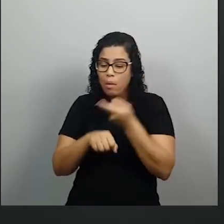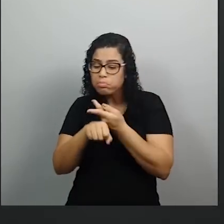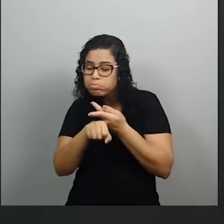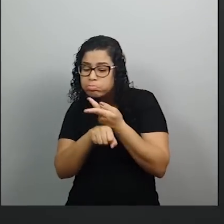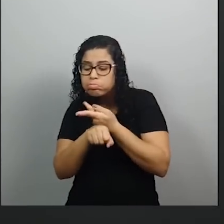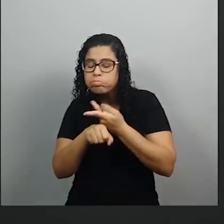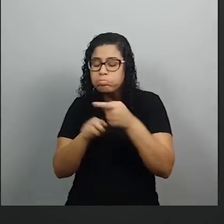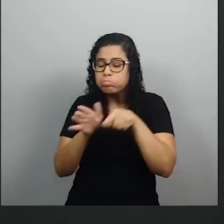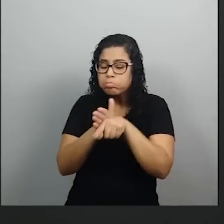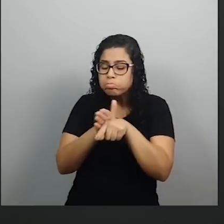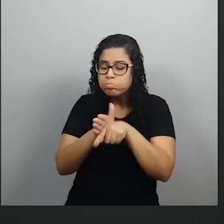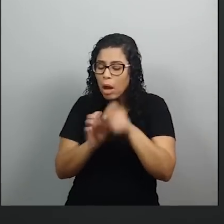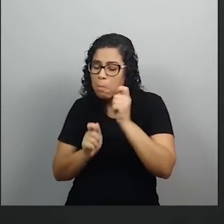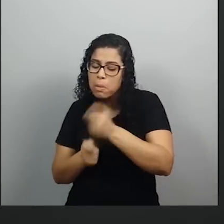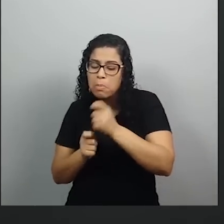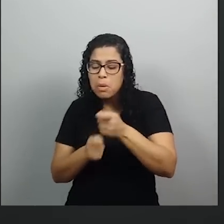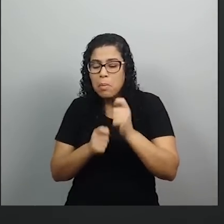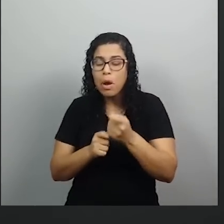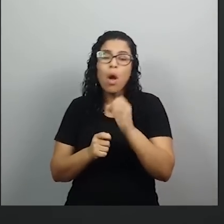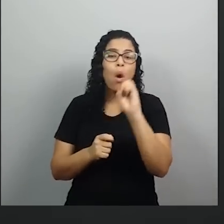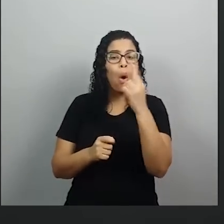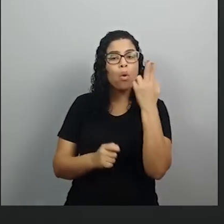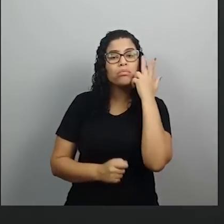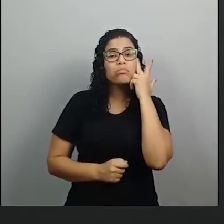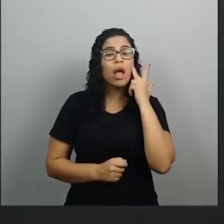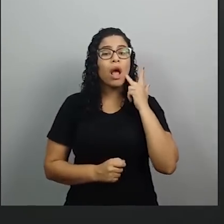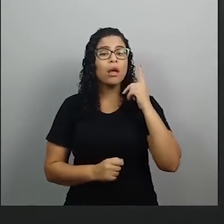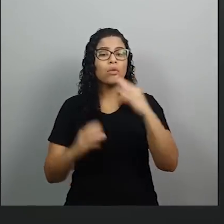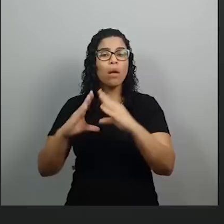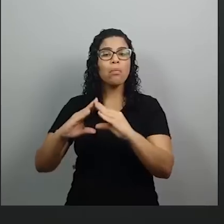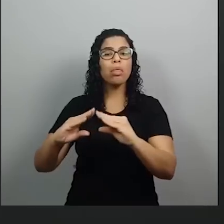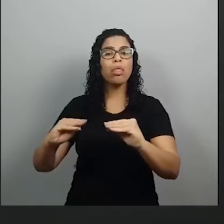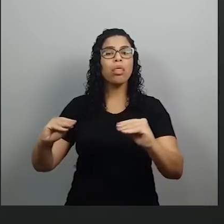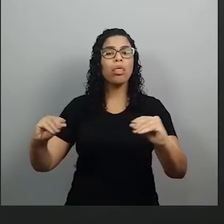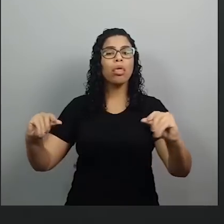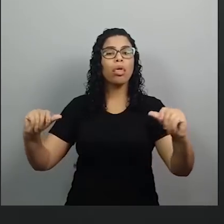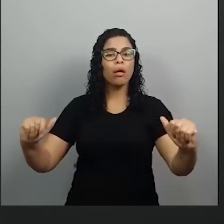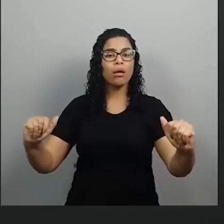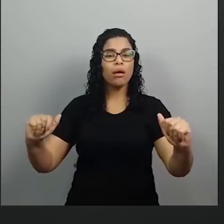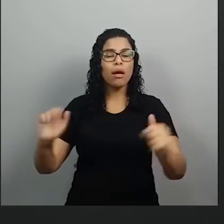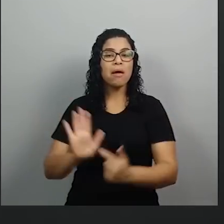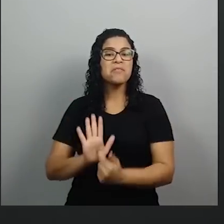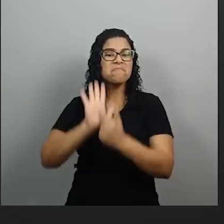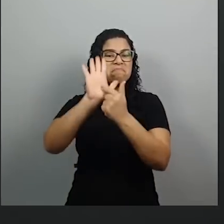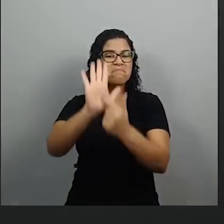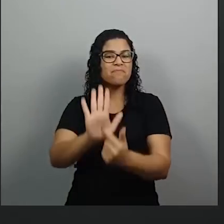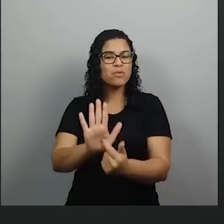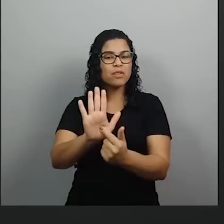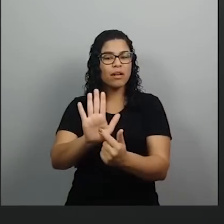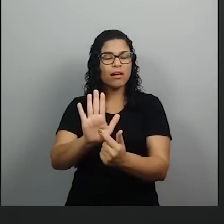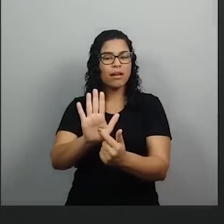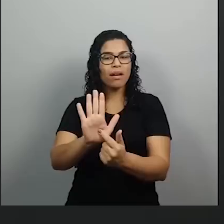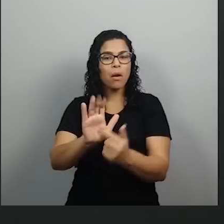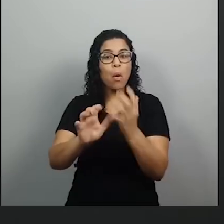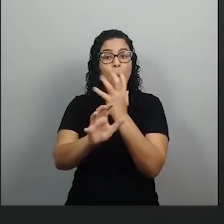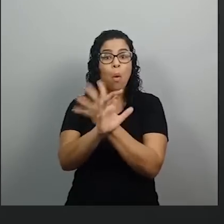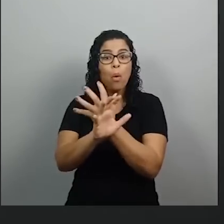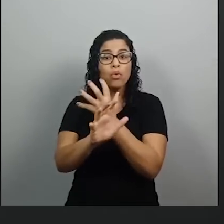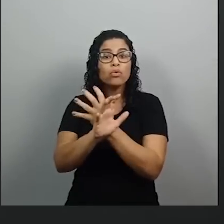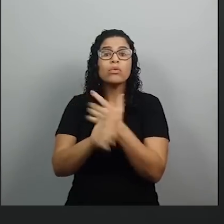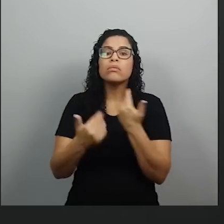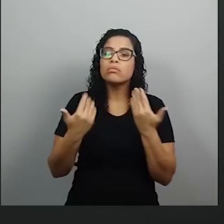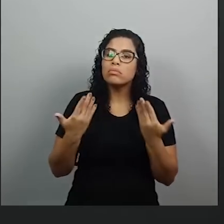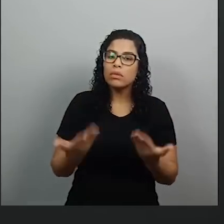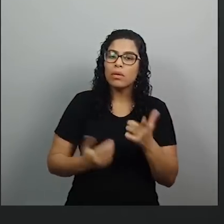ou aquilo ali com uma degradação natural, foi expondo a profissão, olha, está preservado aqui, eu tenho